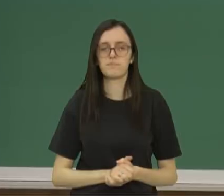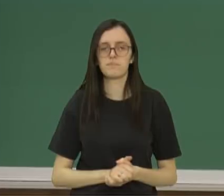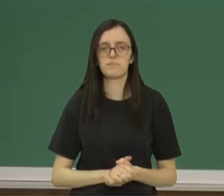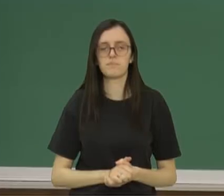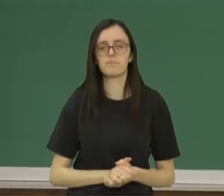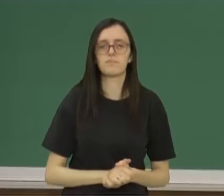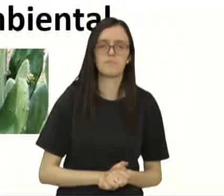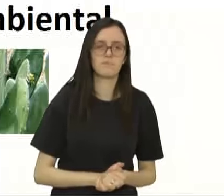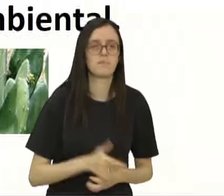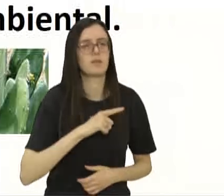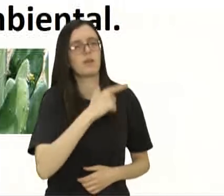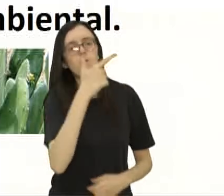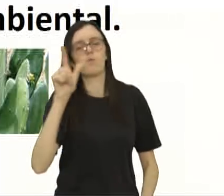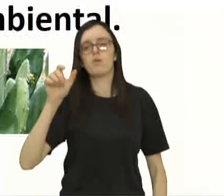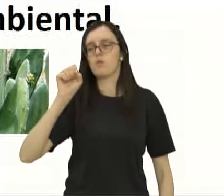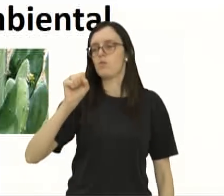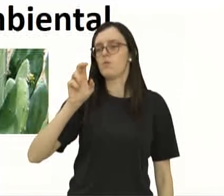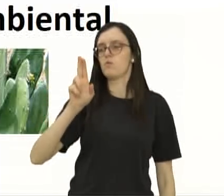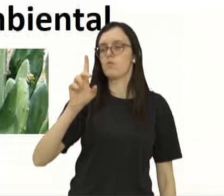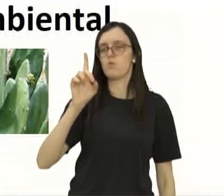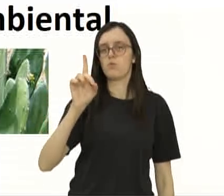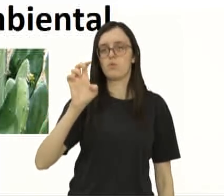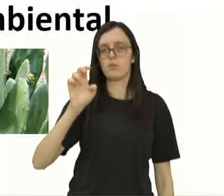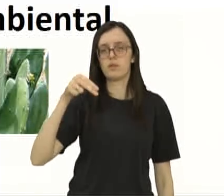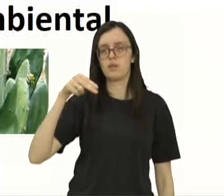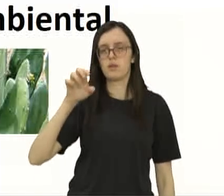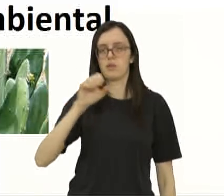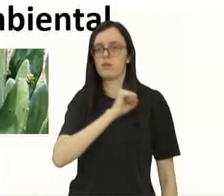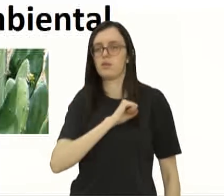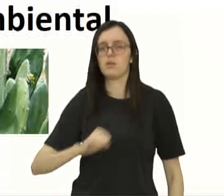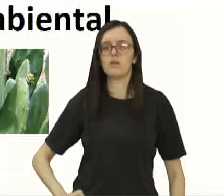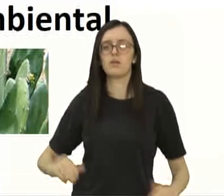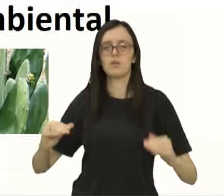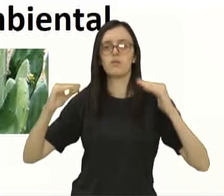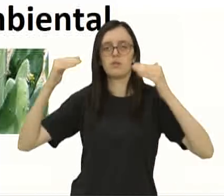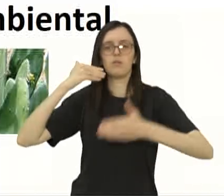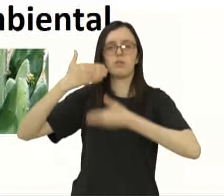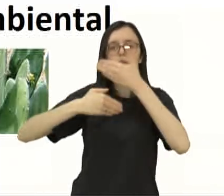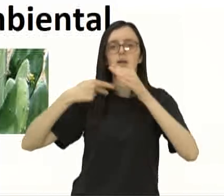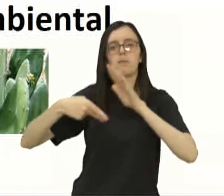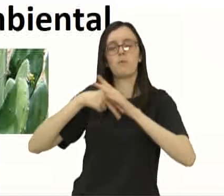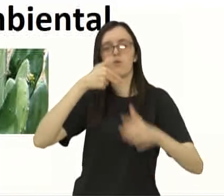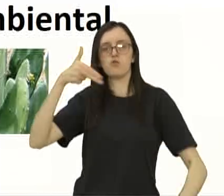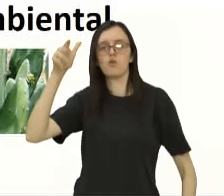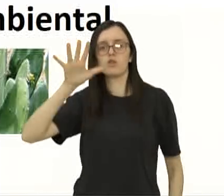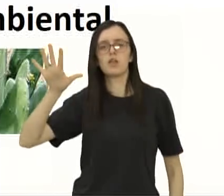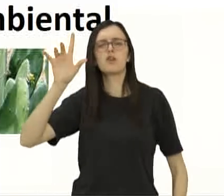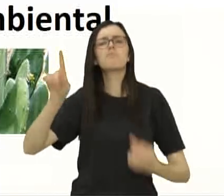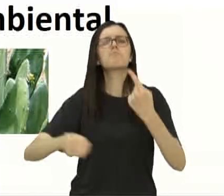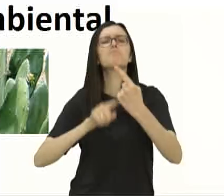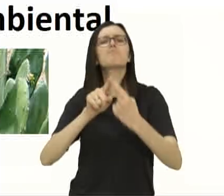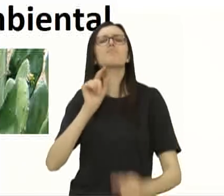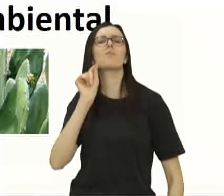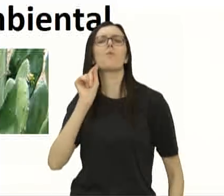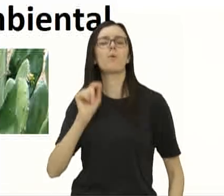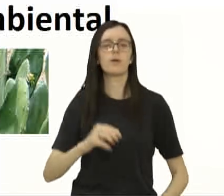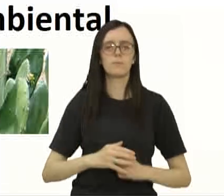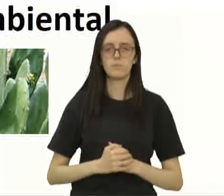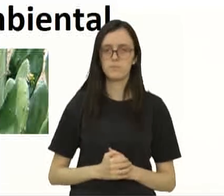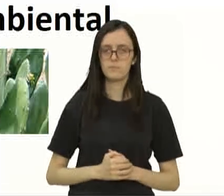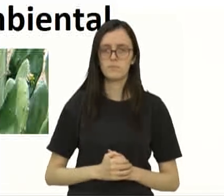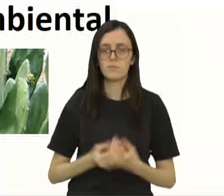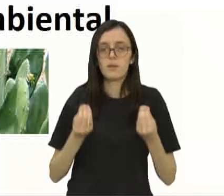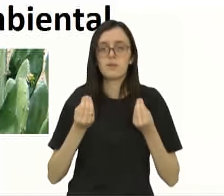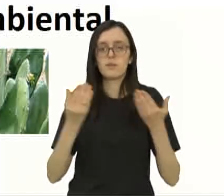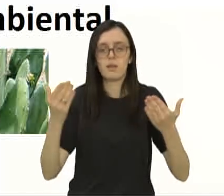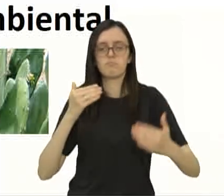A Sudene, né? Então, a Sudene é a Superintendência do Desenvolvimento do Nordeste. Qual que é o objetivo da Sudene?